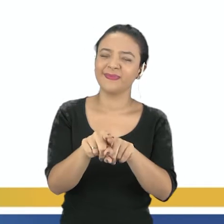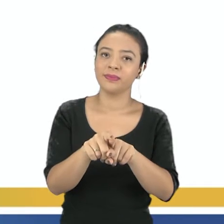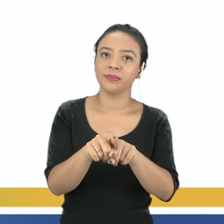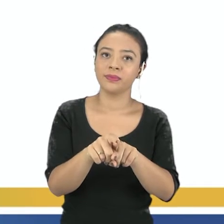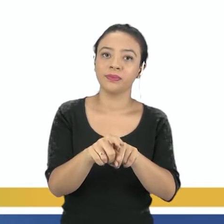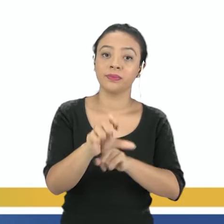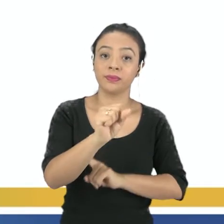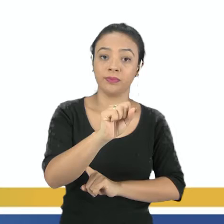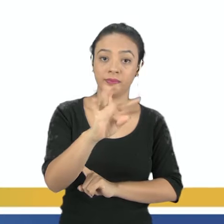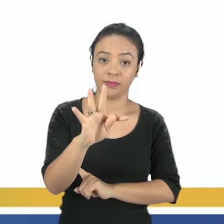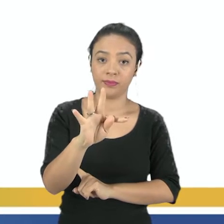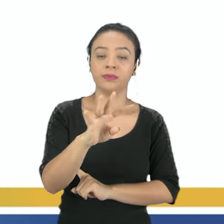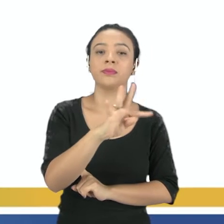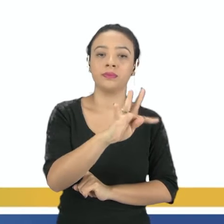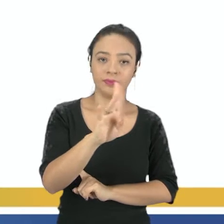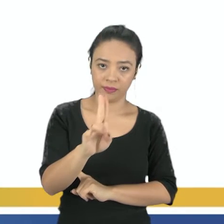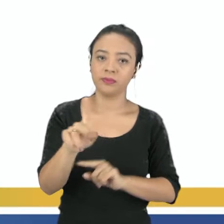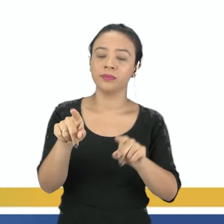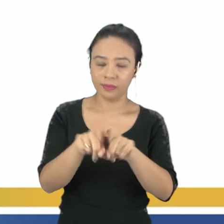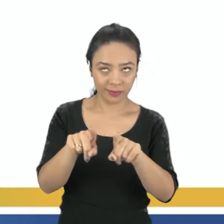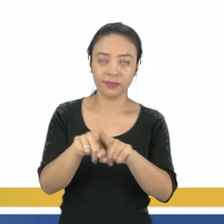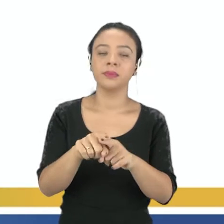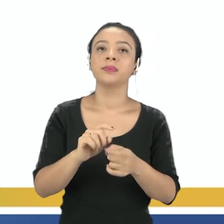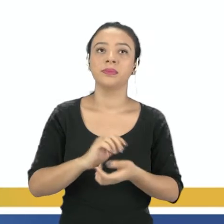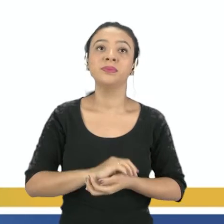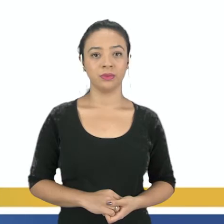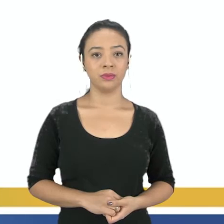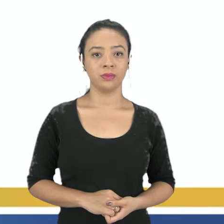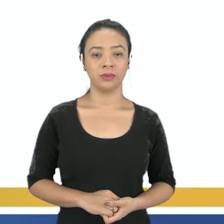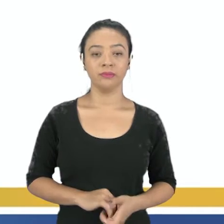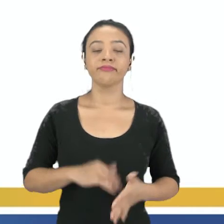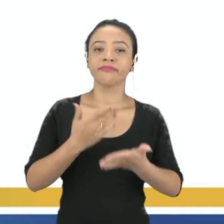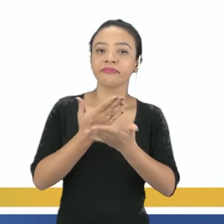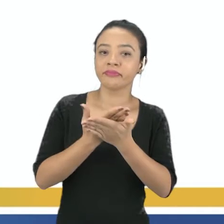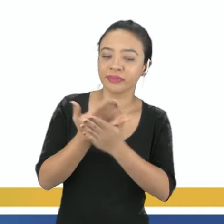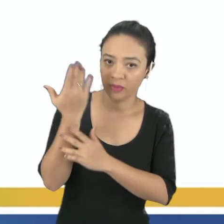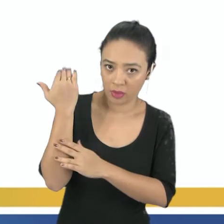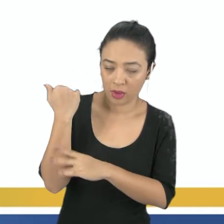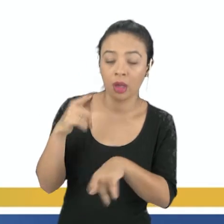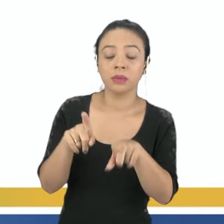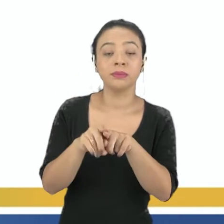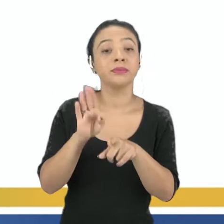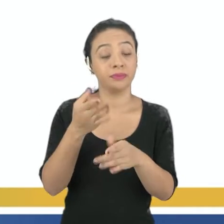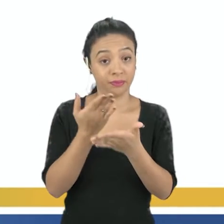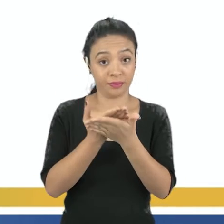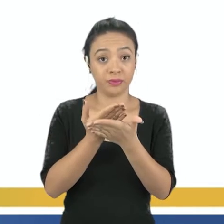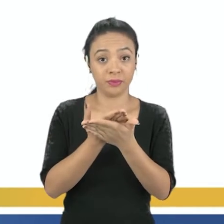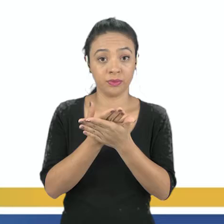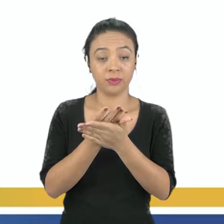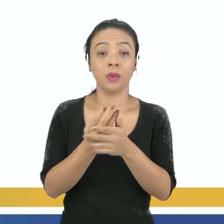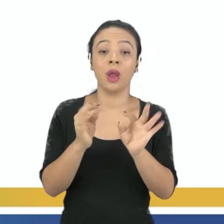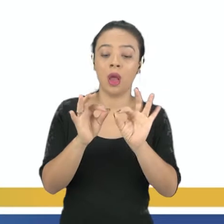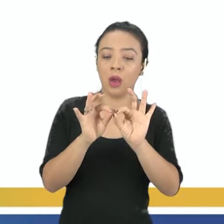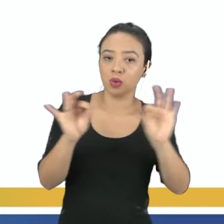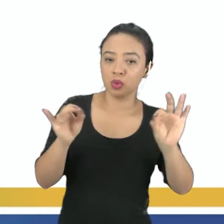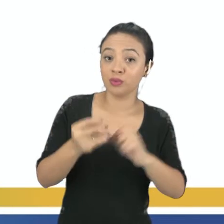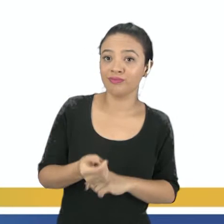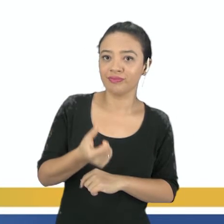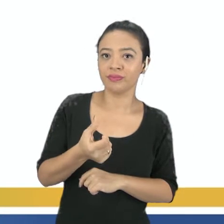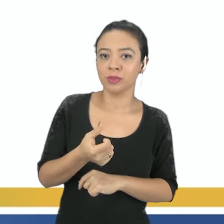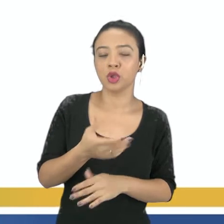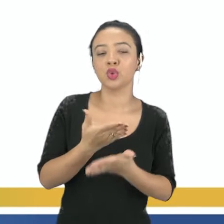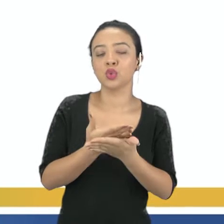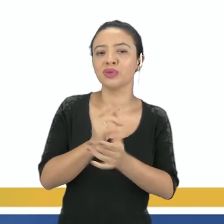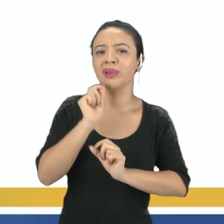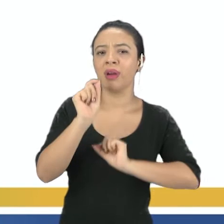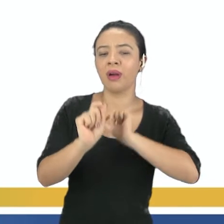s t e t u e não lá passado nós estamos também sobre e semirretas né Nós